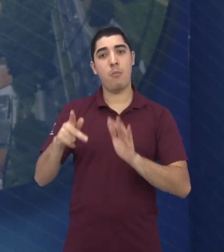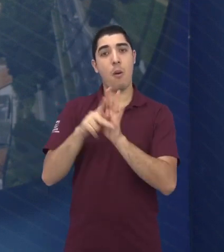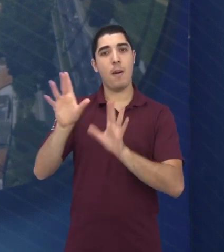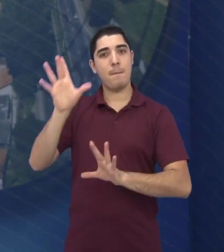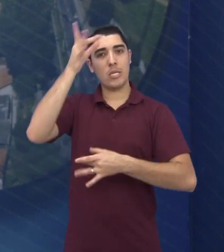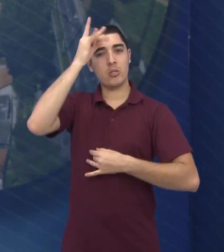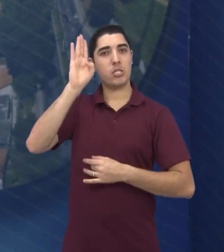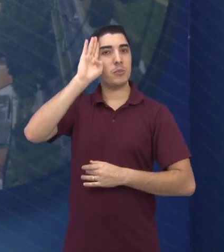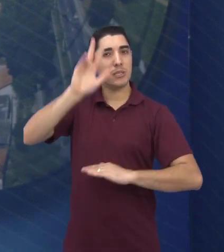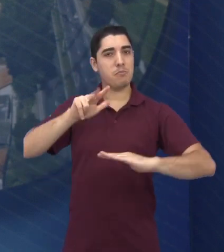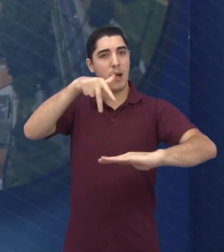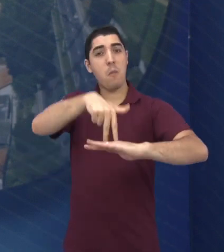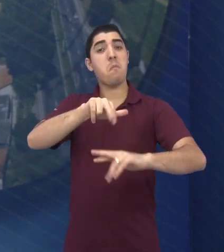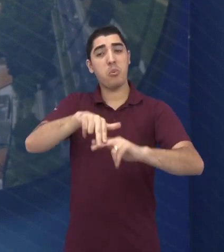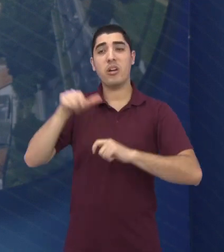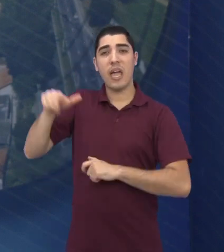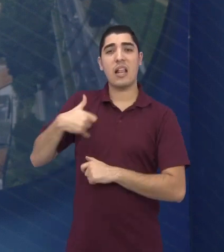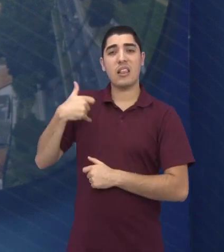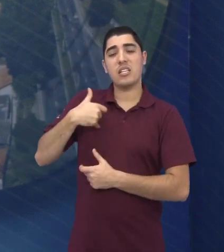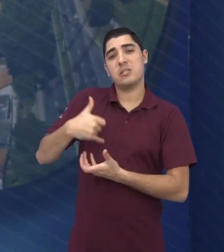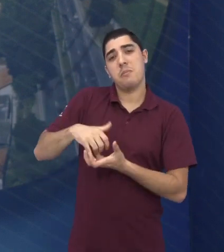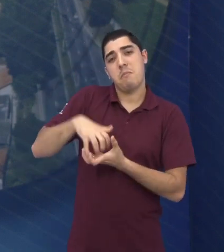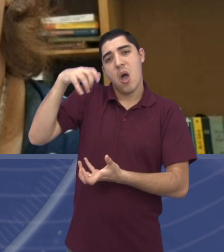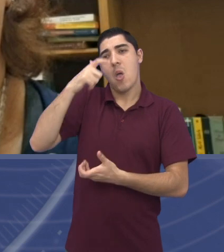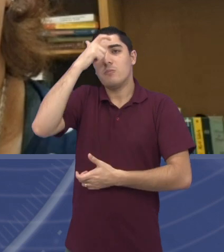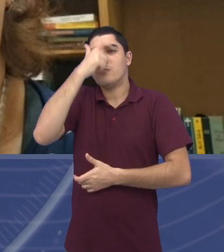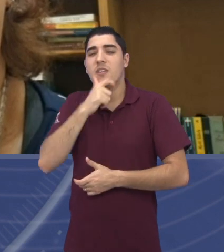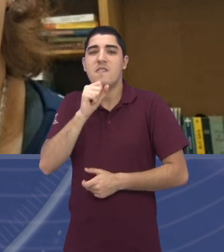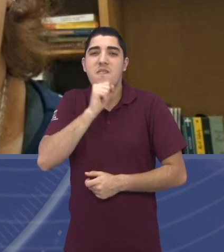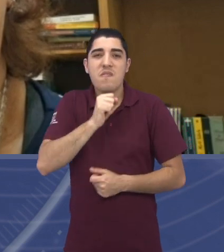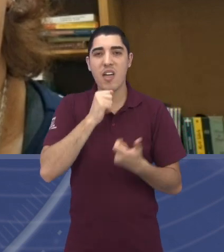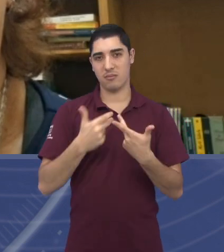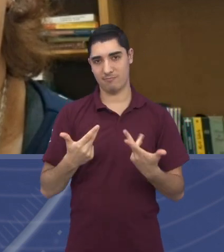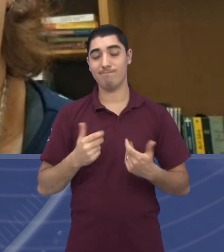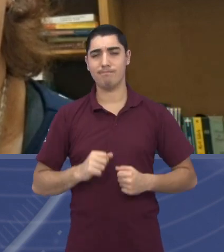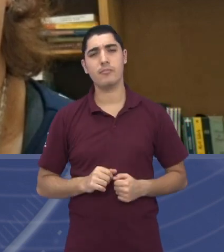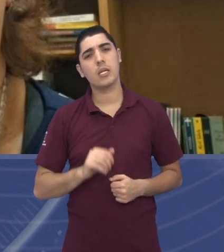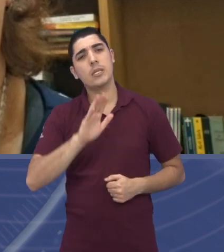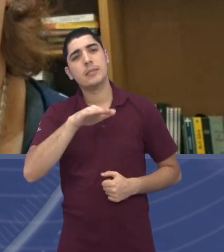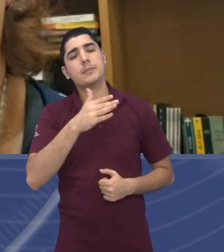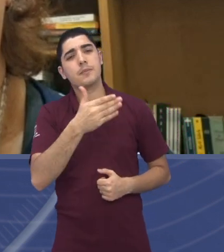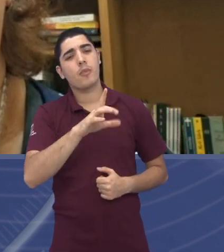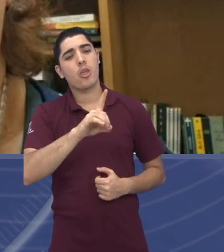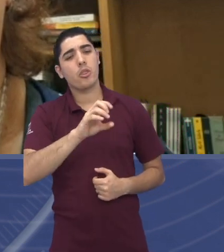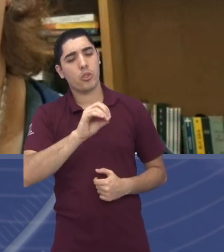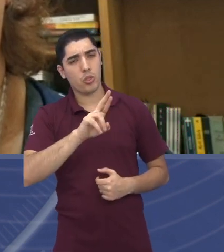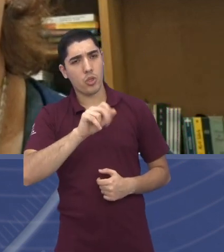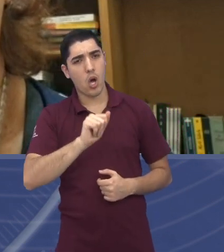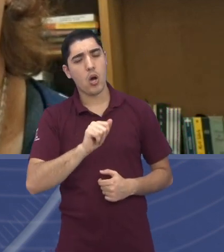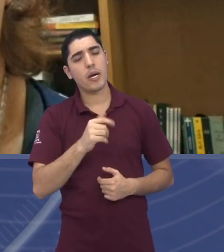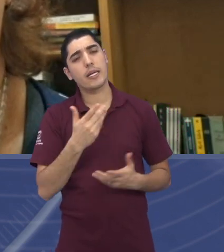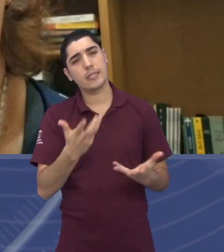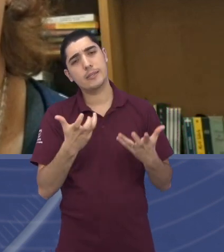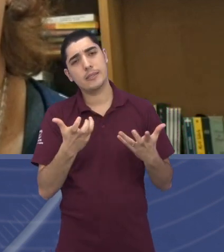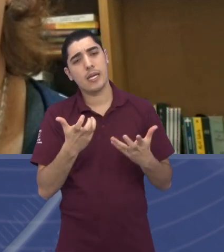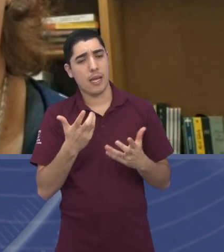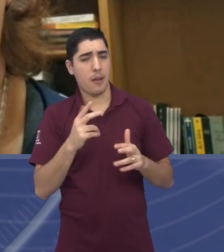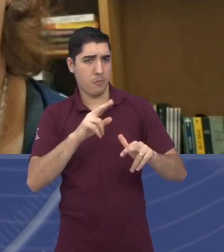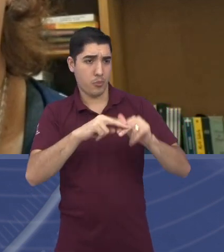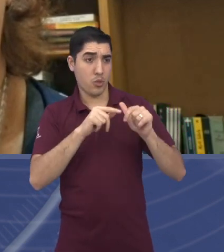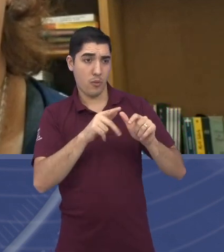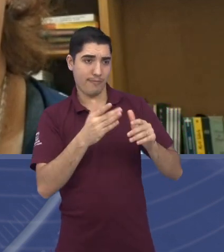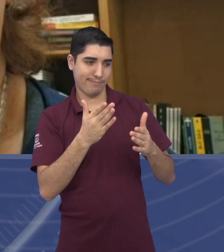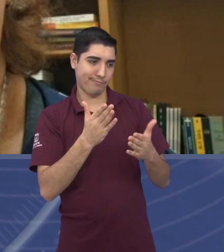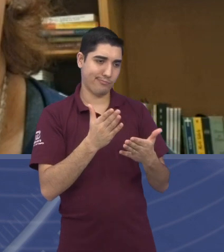com imagem. Dora, só para a gente contextualizar um pouquinho disso, né? Com os homens, a